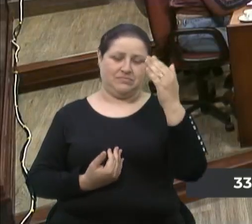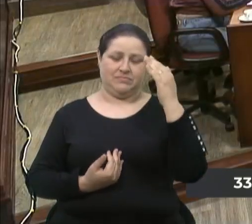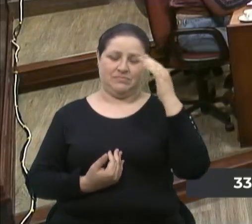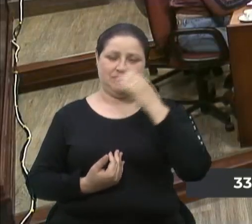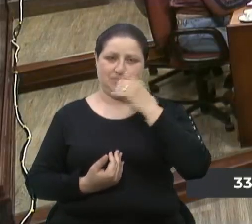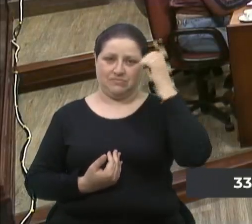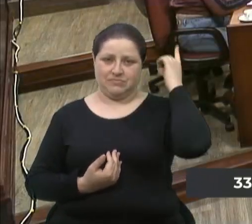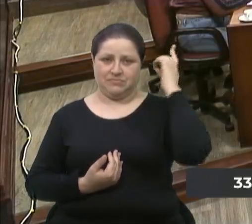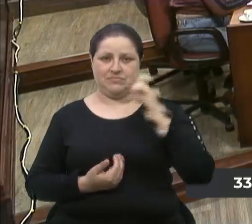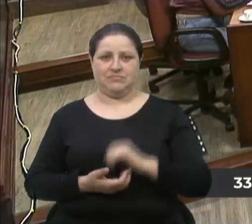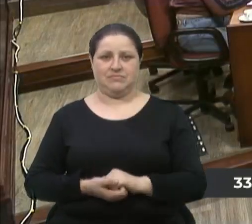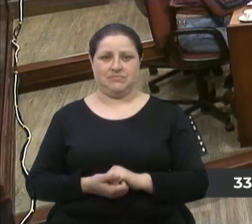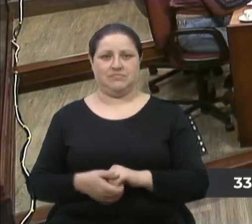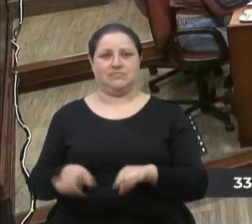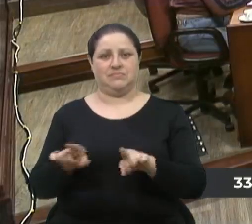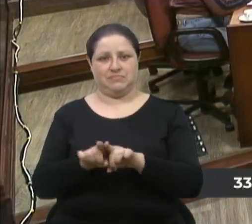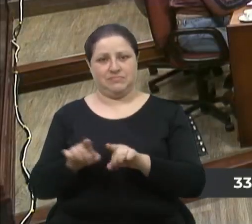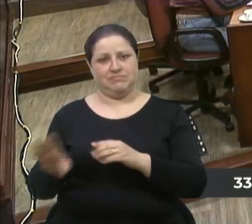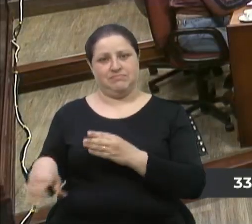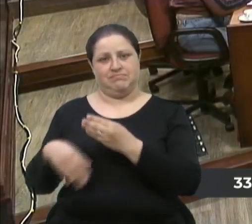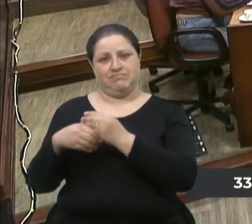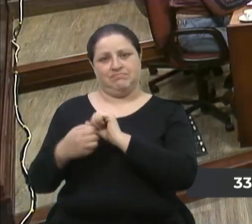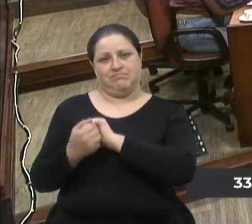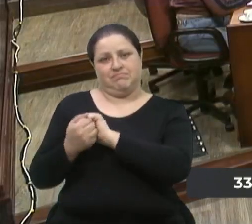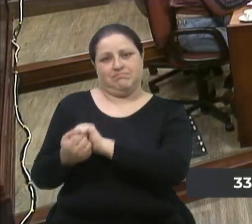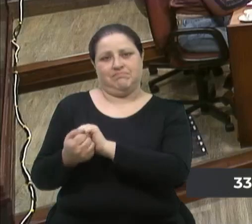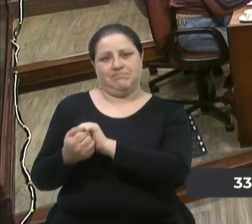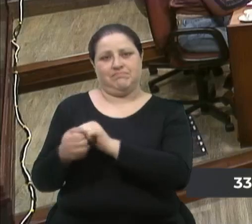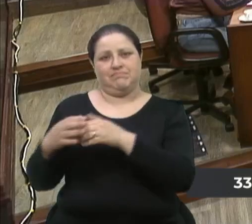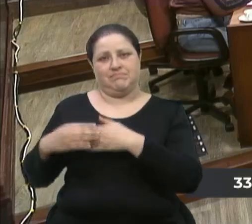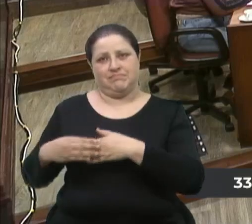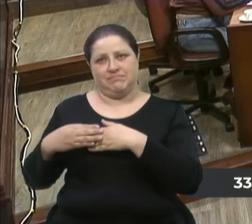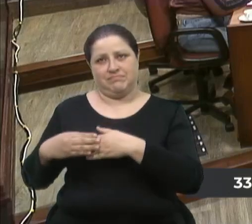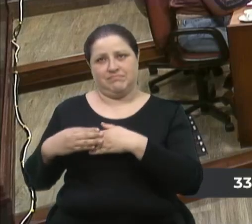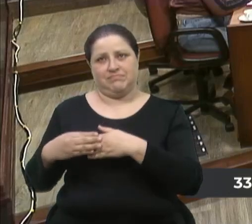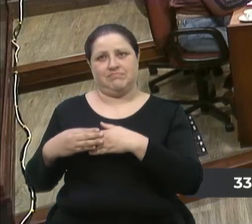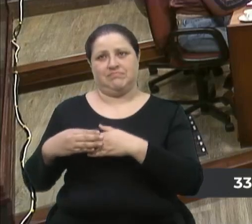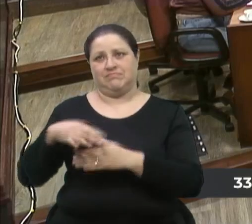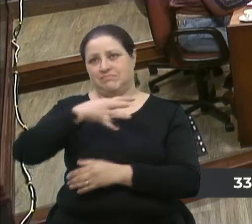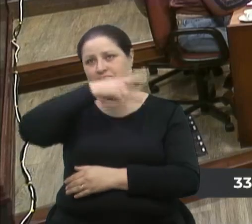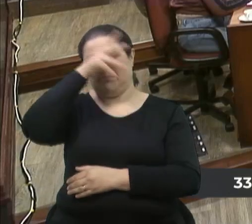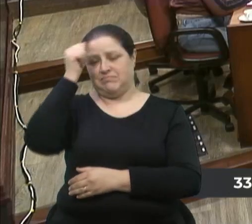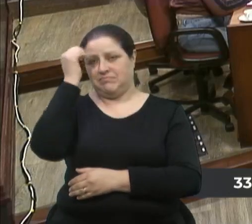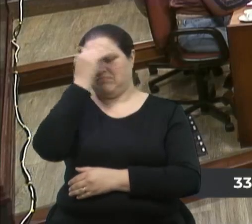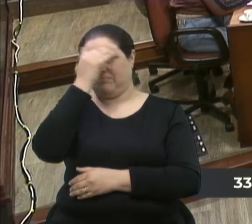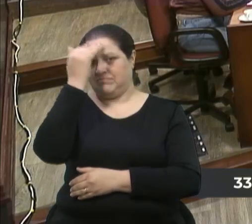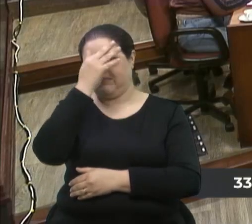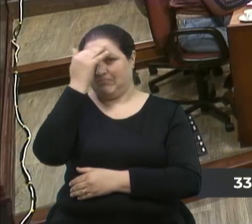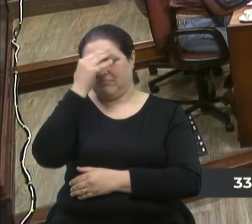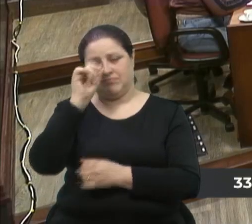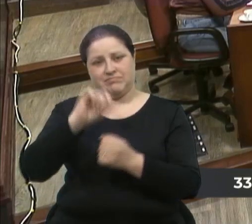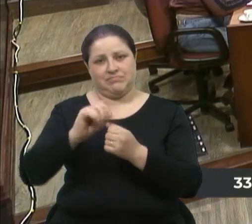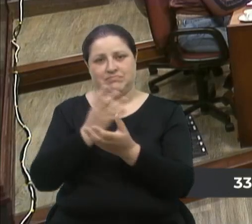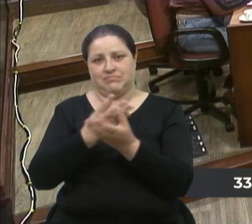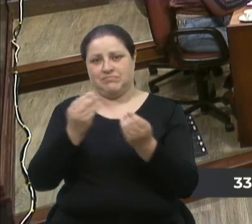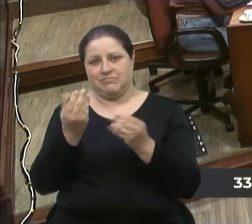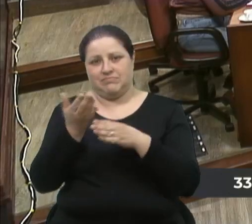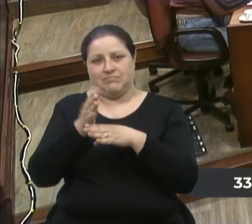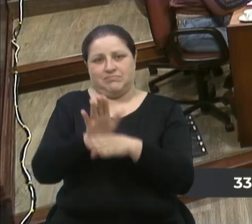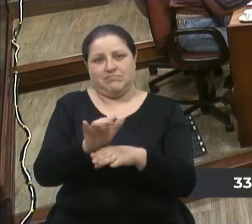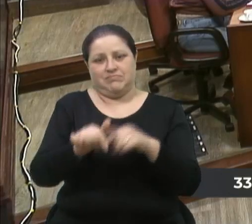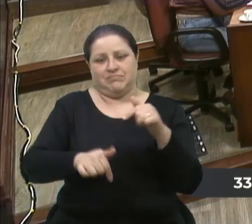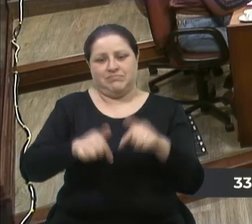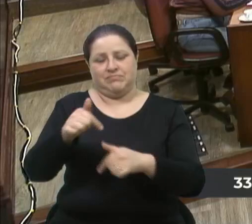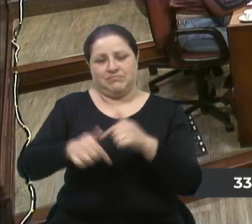Lucas. Também me ajuda você, esse voto de congratulação ao prefeito Adiló, que está fazendo tanto para Caxias do Sul, né?